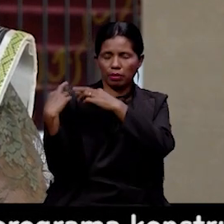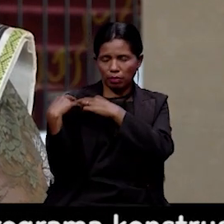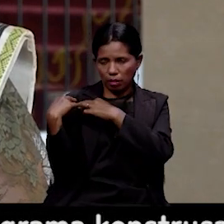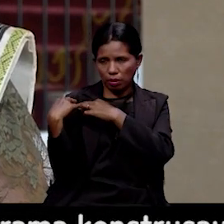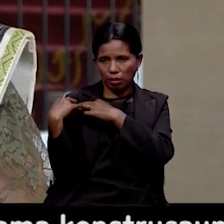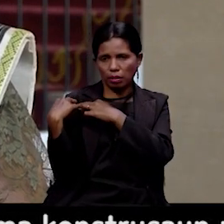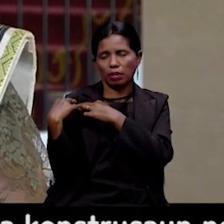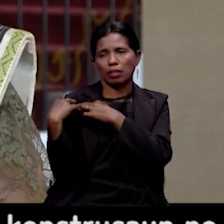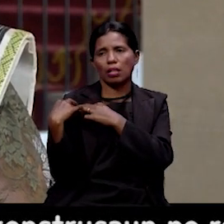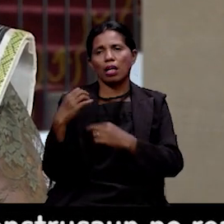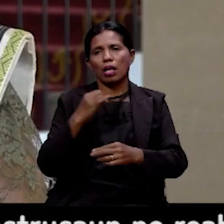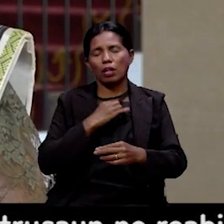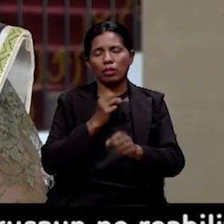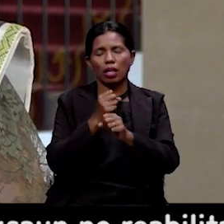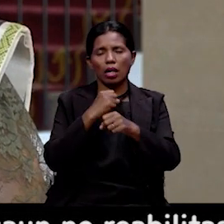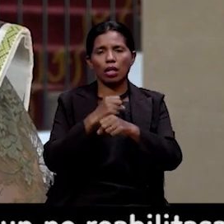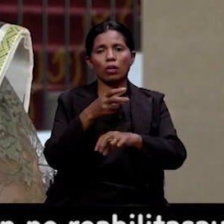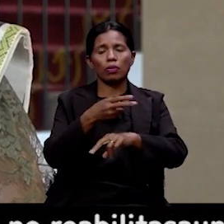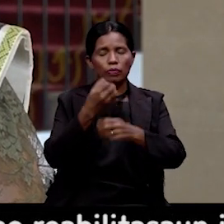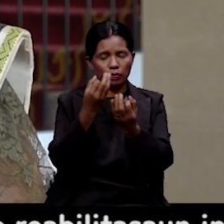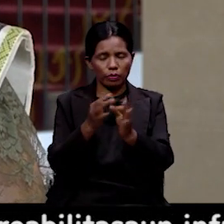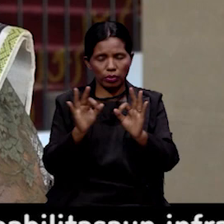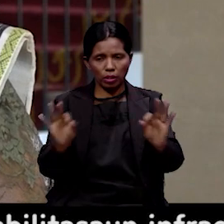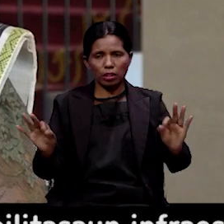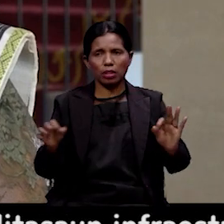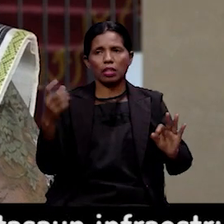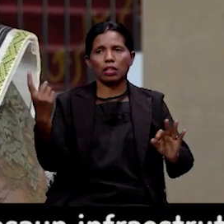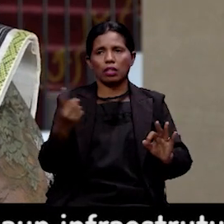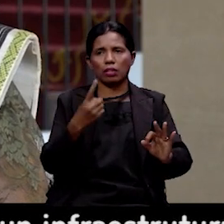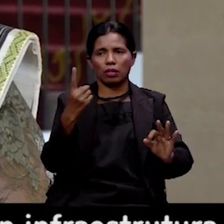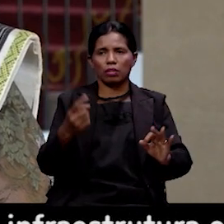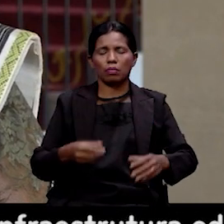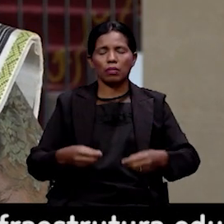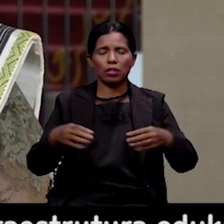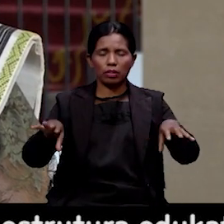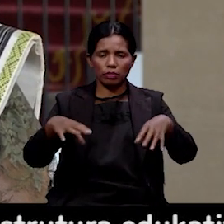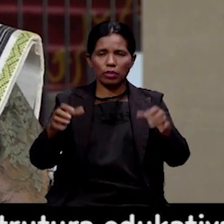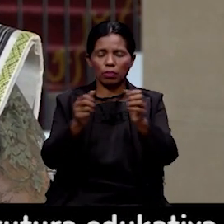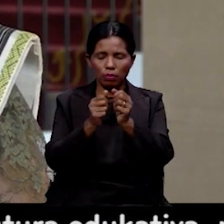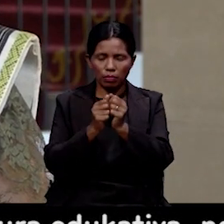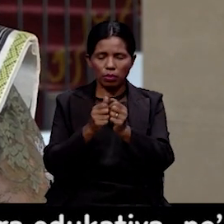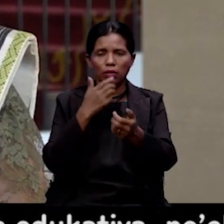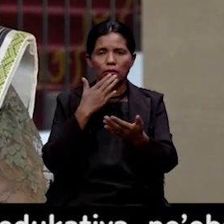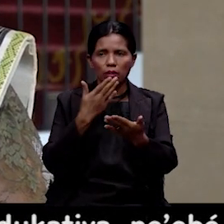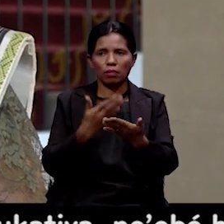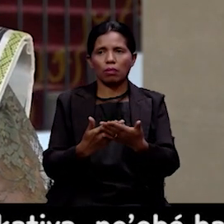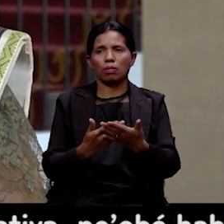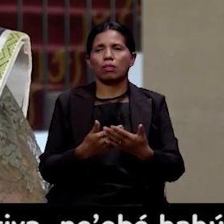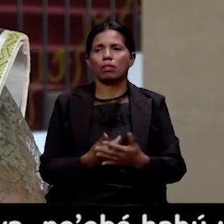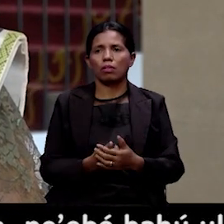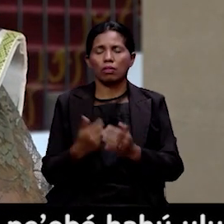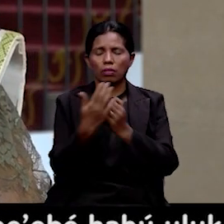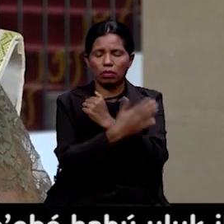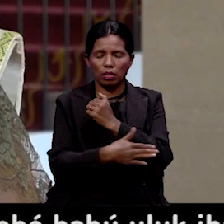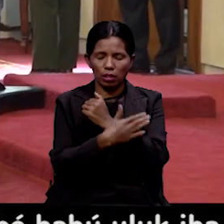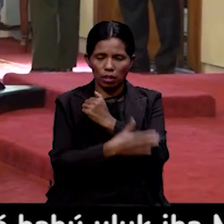kabas, hase halo hutu para nafating relações nebe diak ho rai dene be